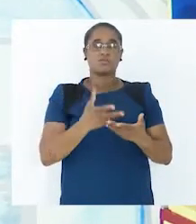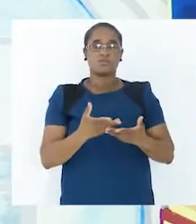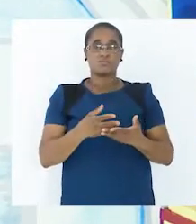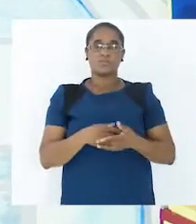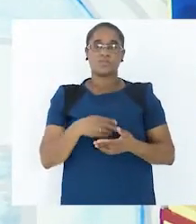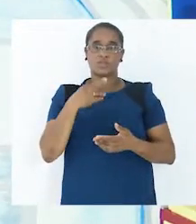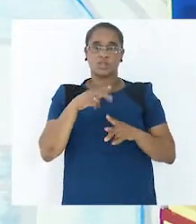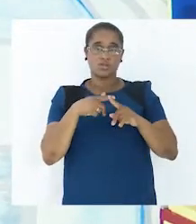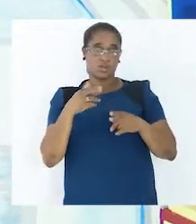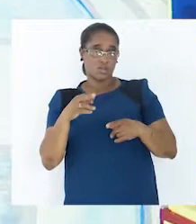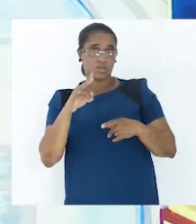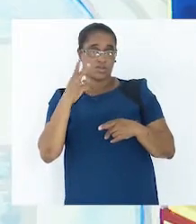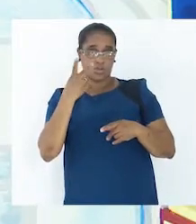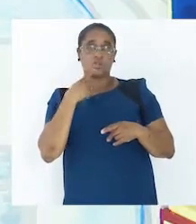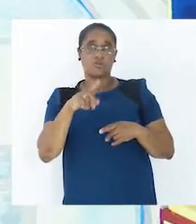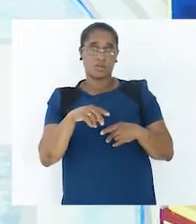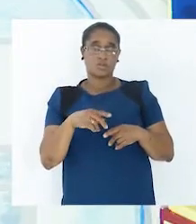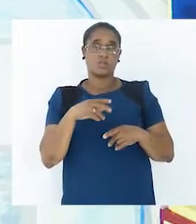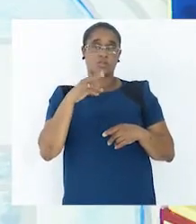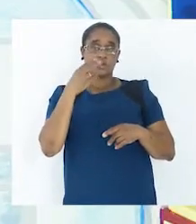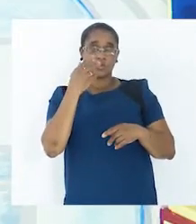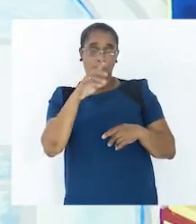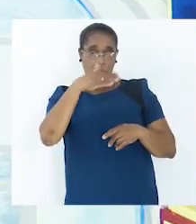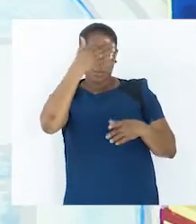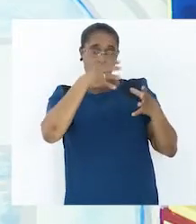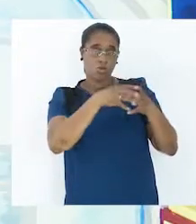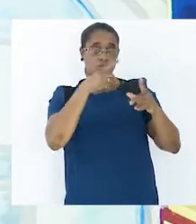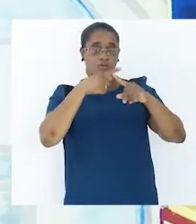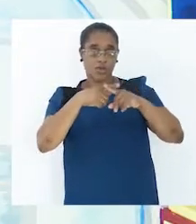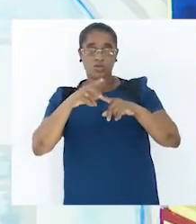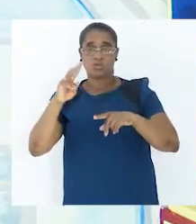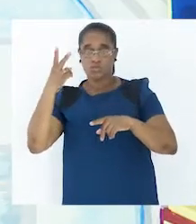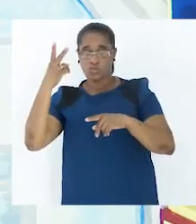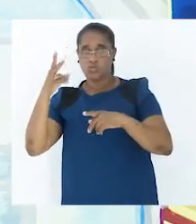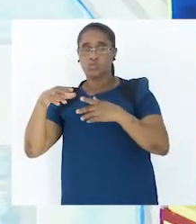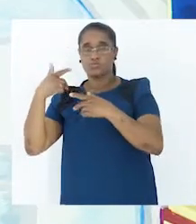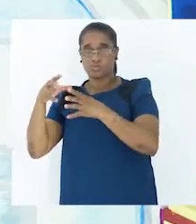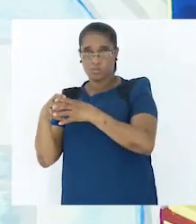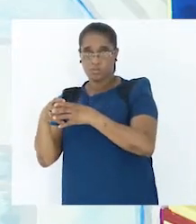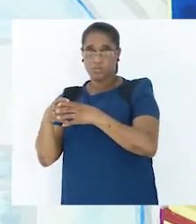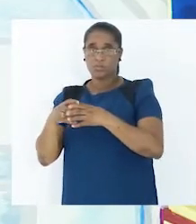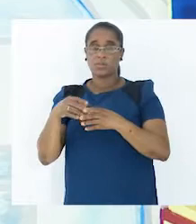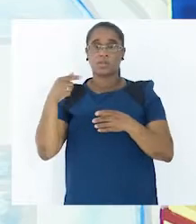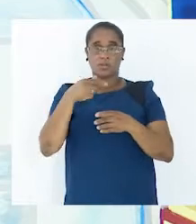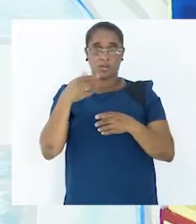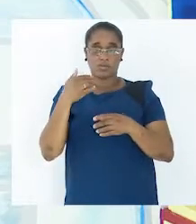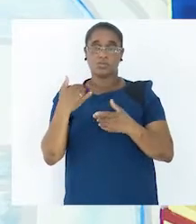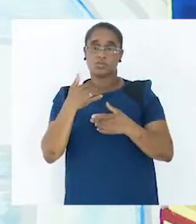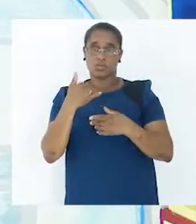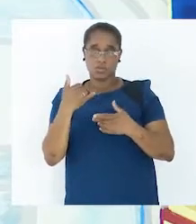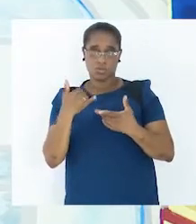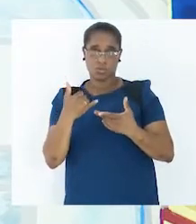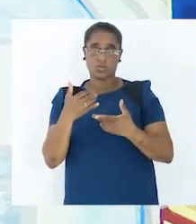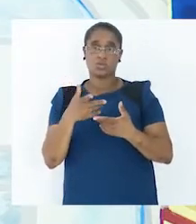termo vezes o segundo termo. O primeiro termo é x, o segundo termo é menos 2, não se esqueçam de meter o sinal. E o